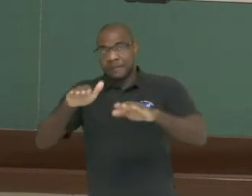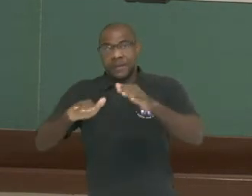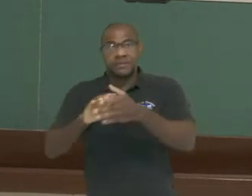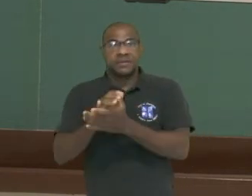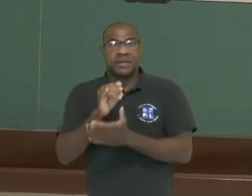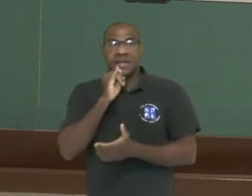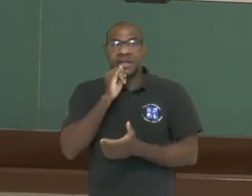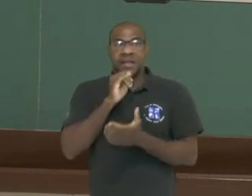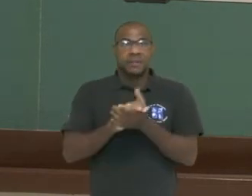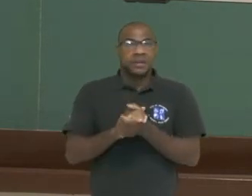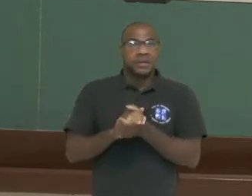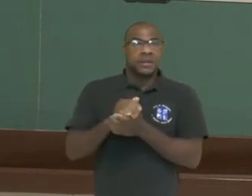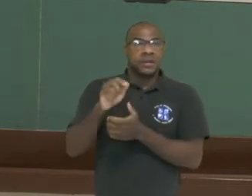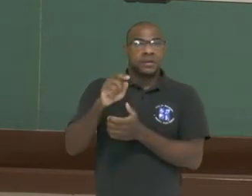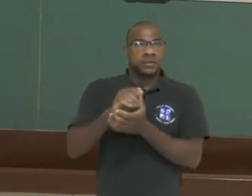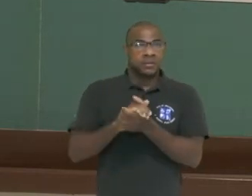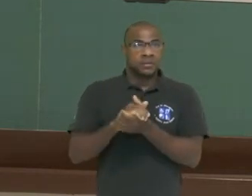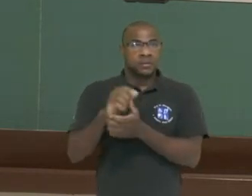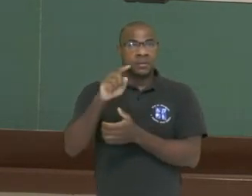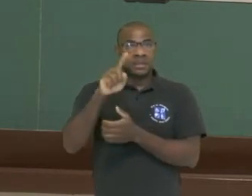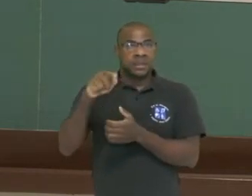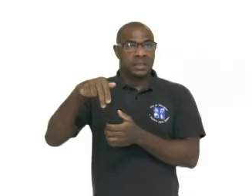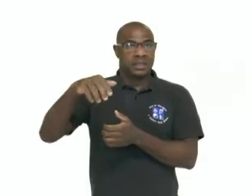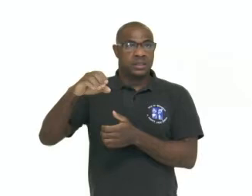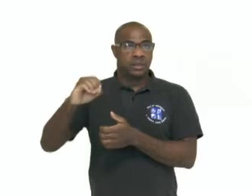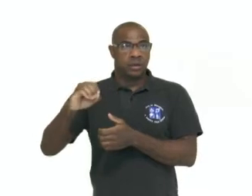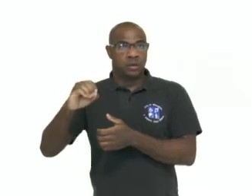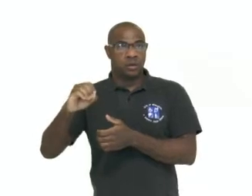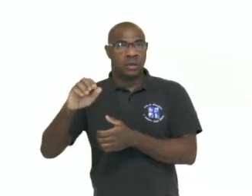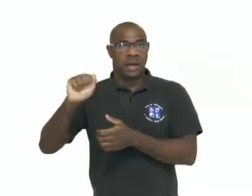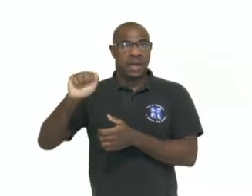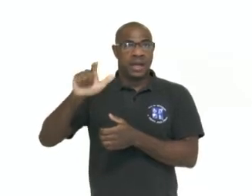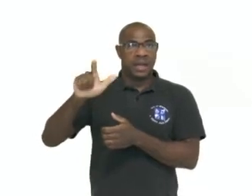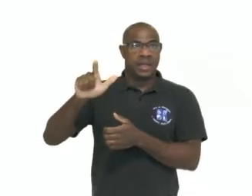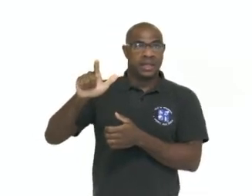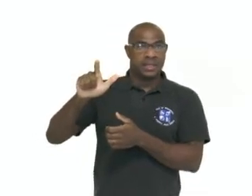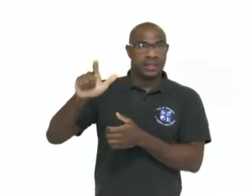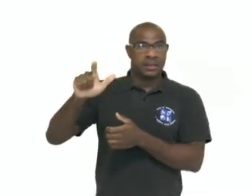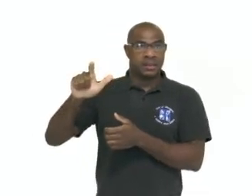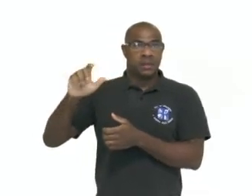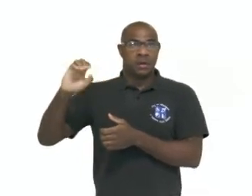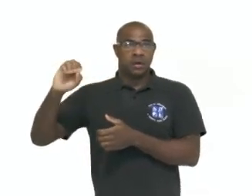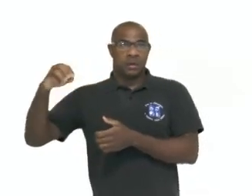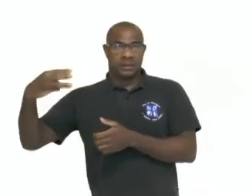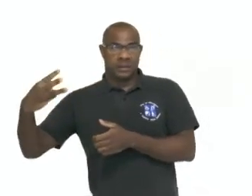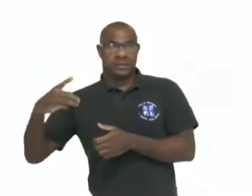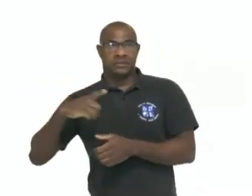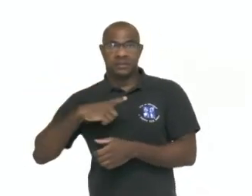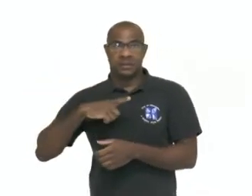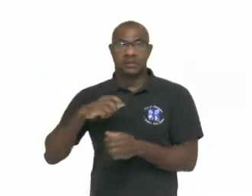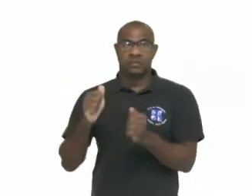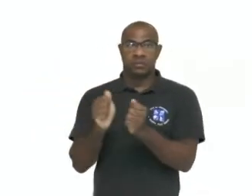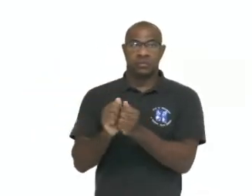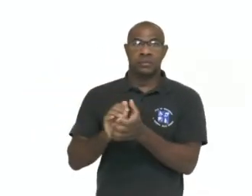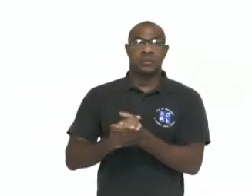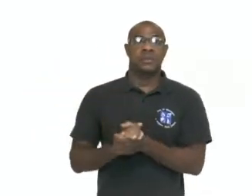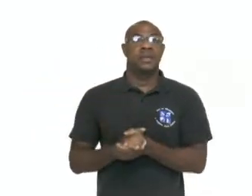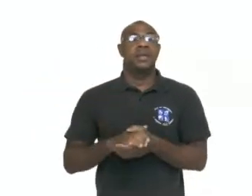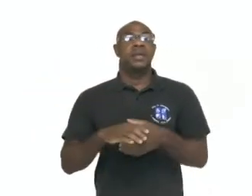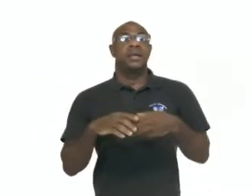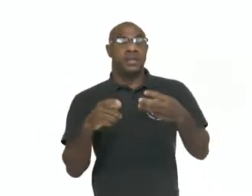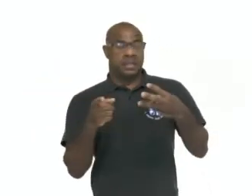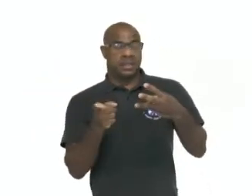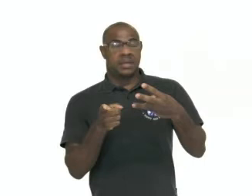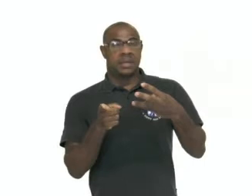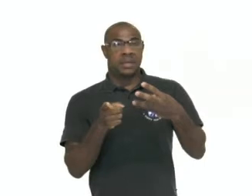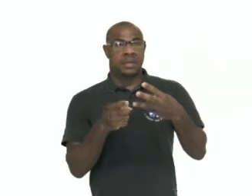SNO e o Al2O3. A gente tem óxido duplo ou misto. São aqueles que se comportam como se fossem formados por